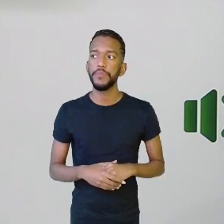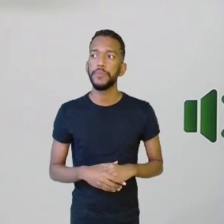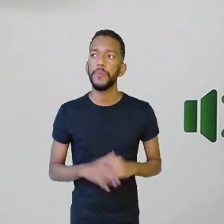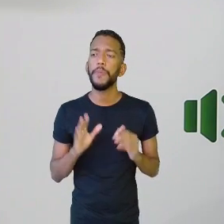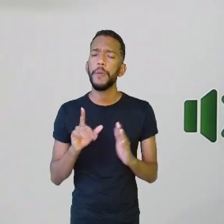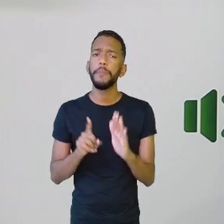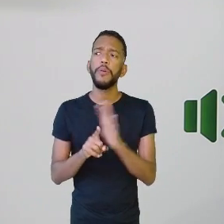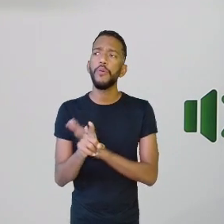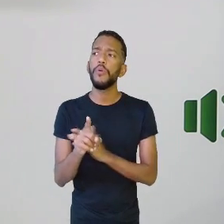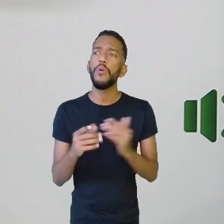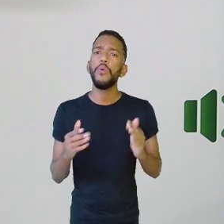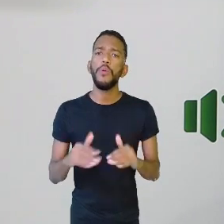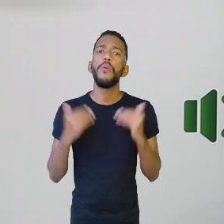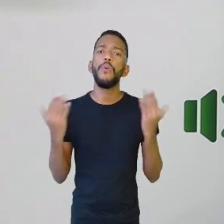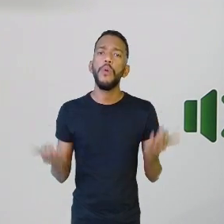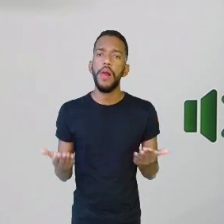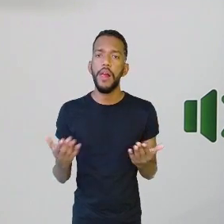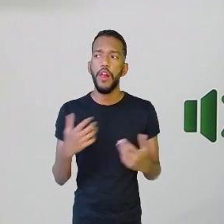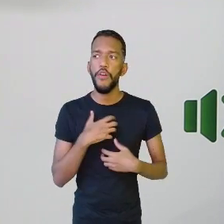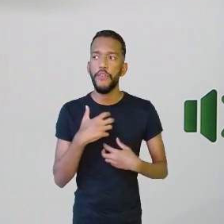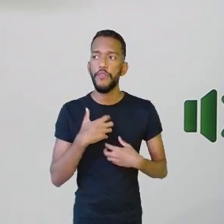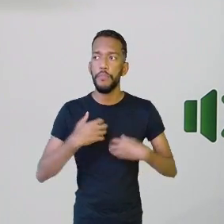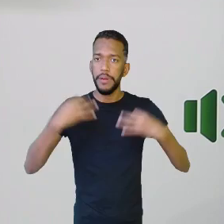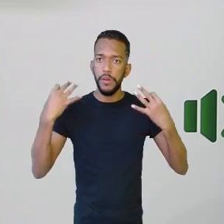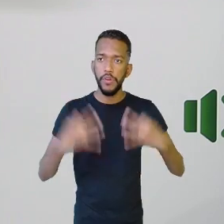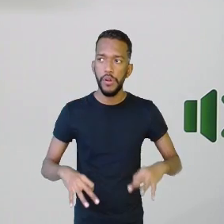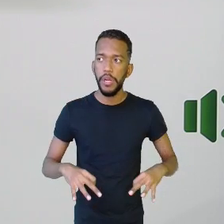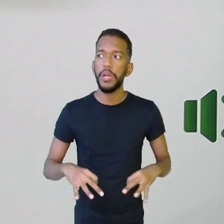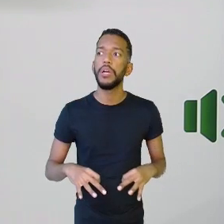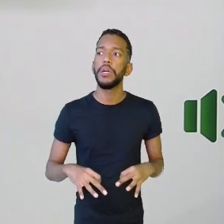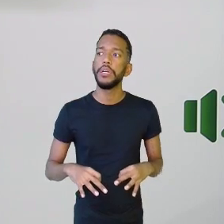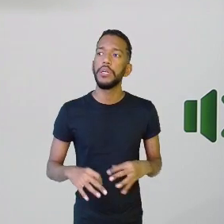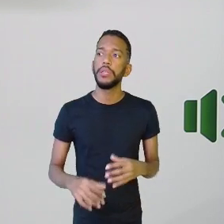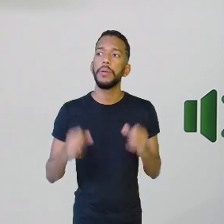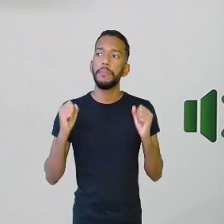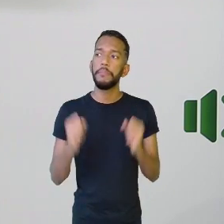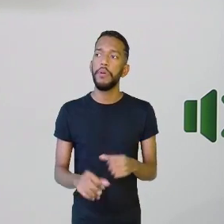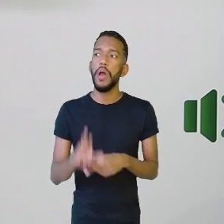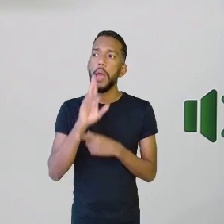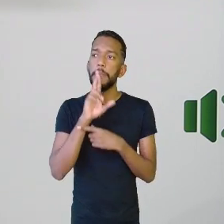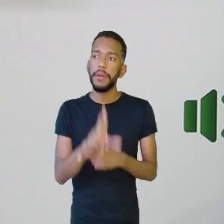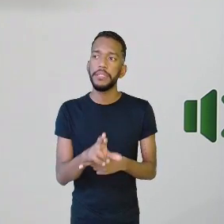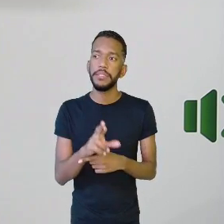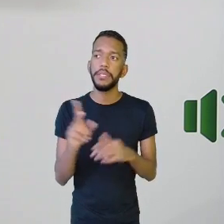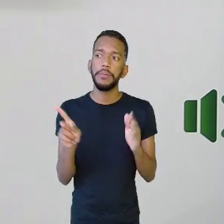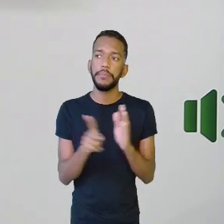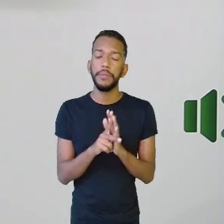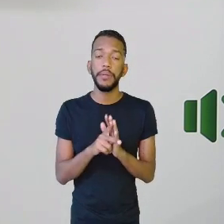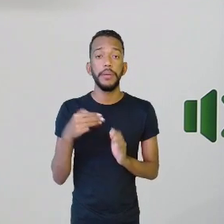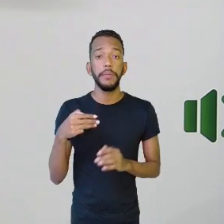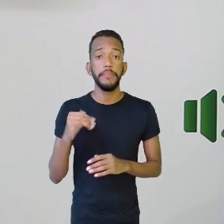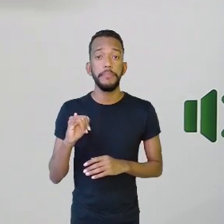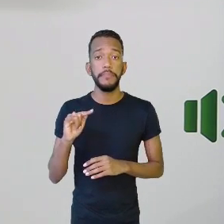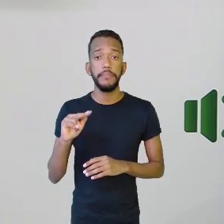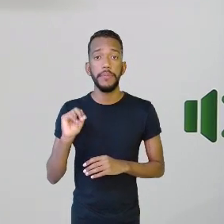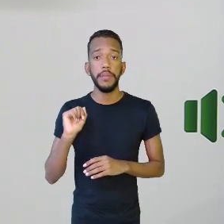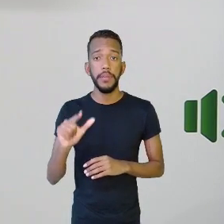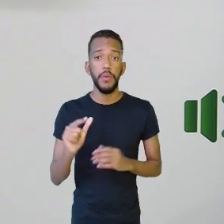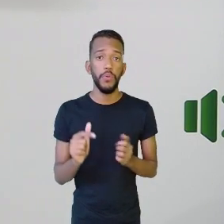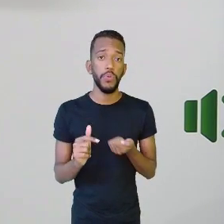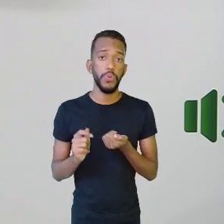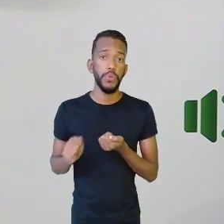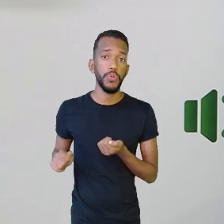forma decimal correta de representar a parte que Miguel